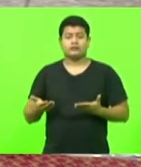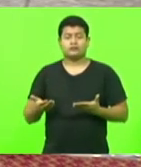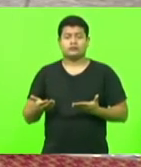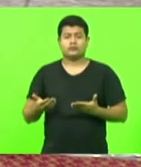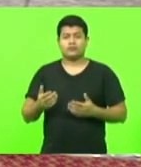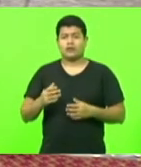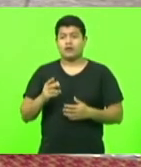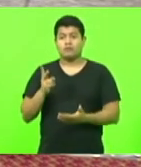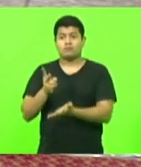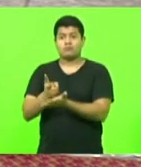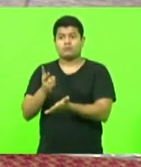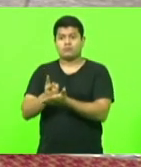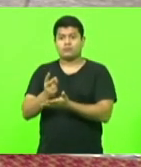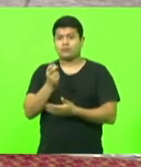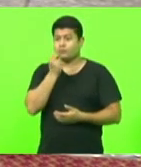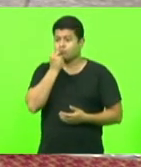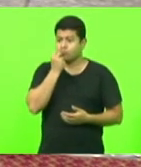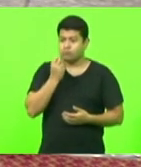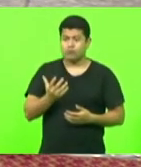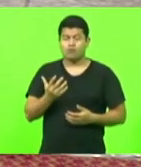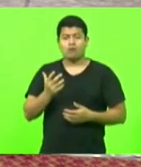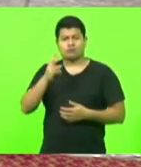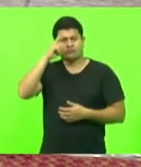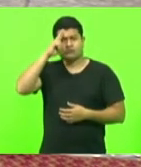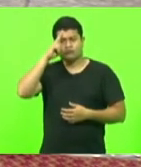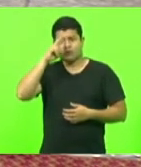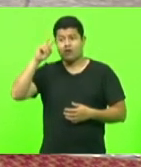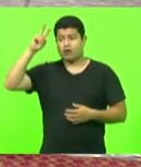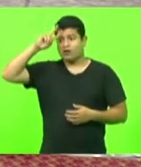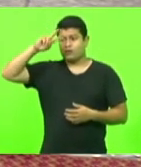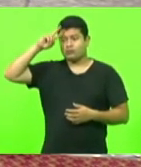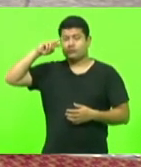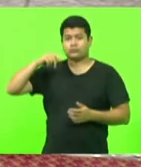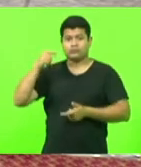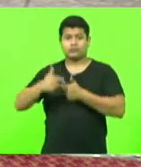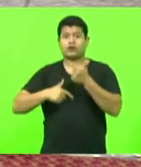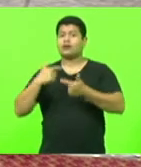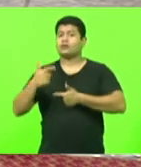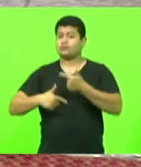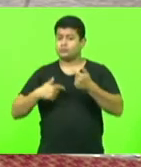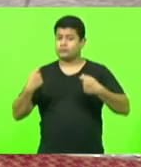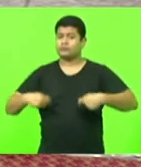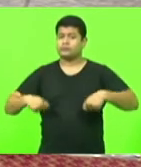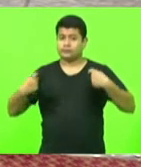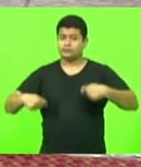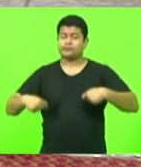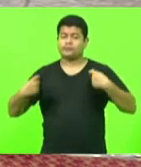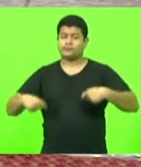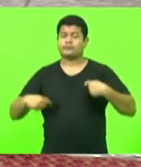boa precisa de trabalho, estudo, planejamento e ações, como eu disse, de